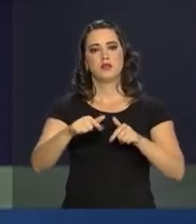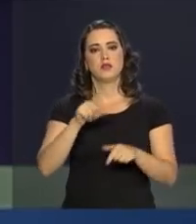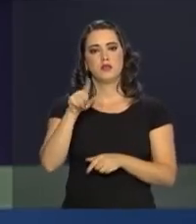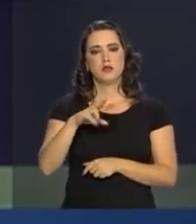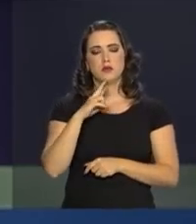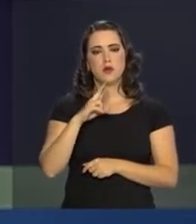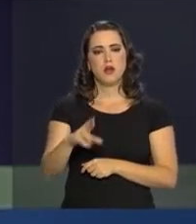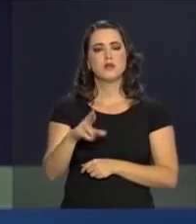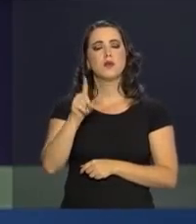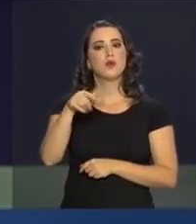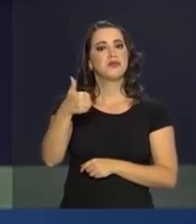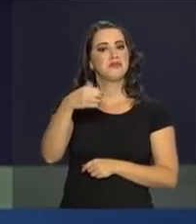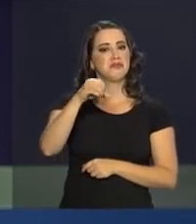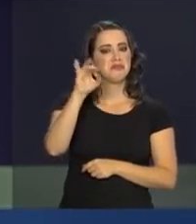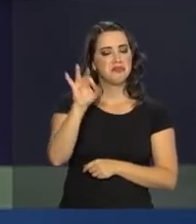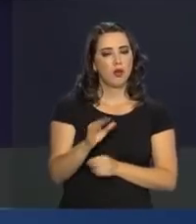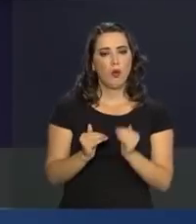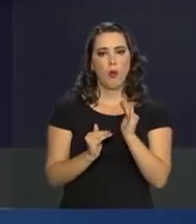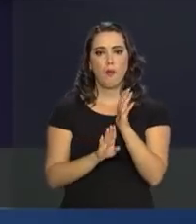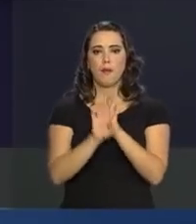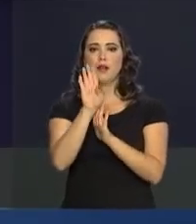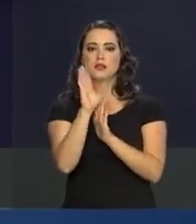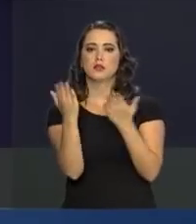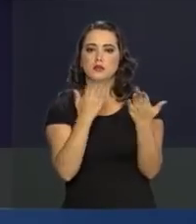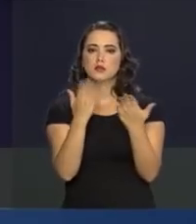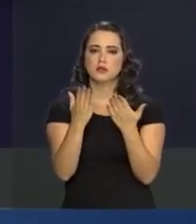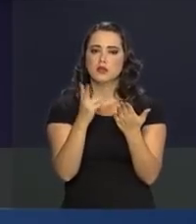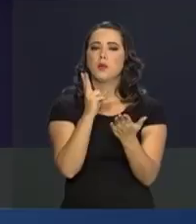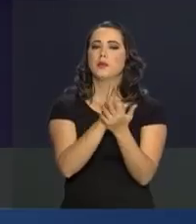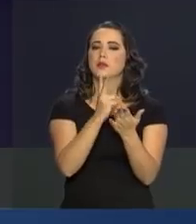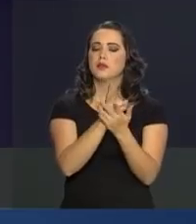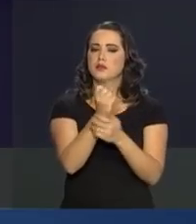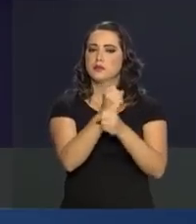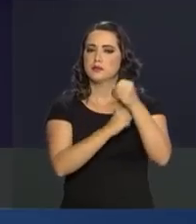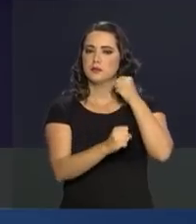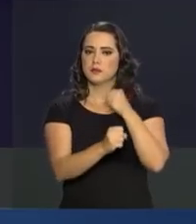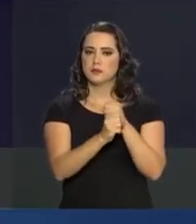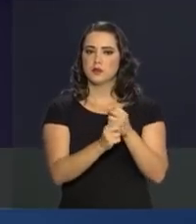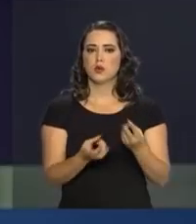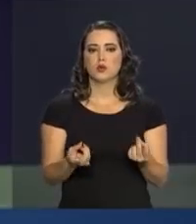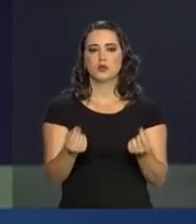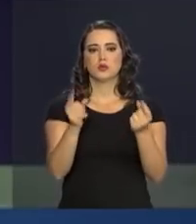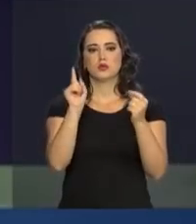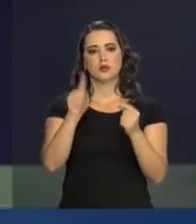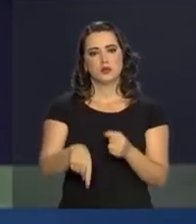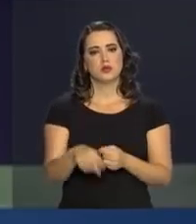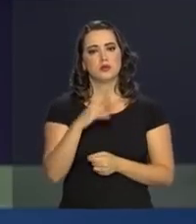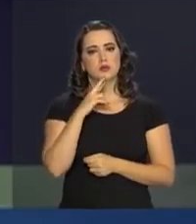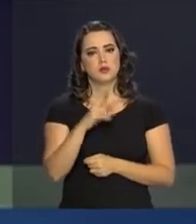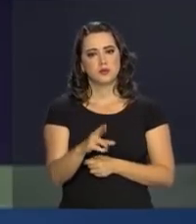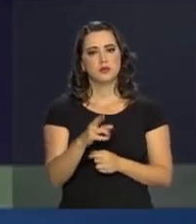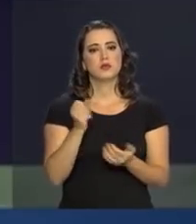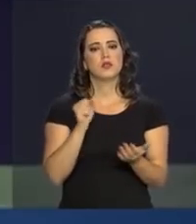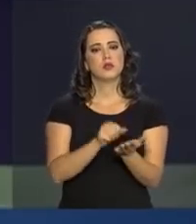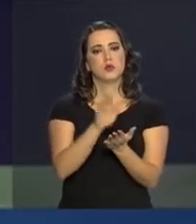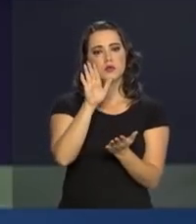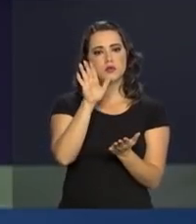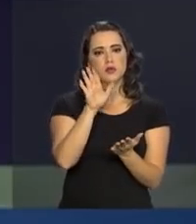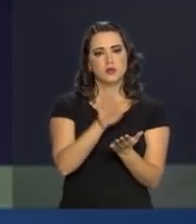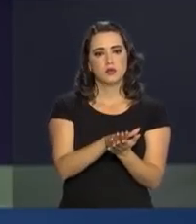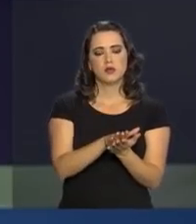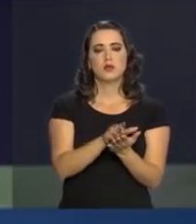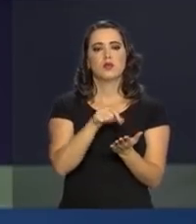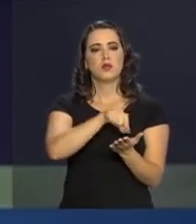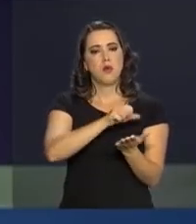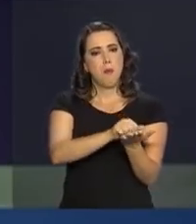é 19% a mais do que o alcançado no mesmo período do ano passado. O recurso é resultado de